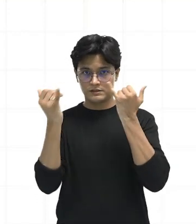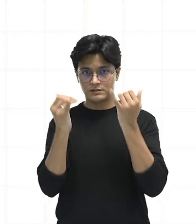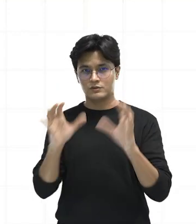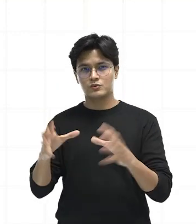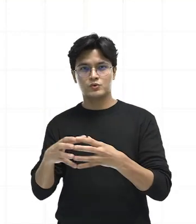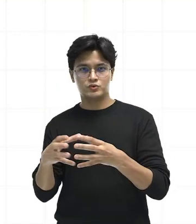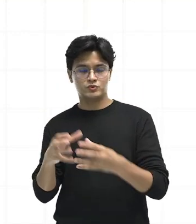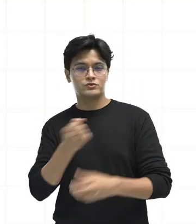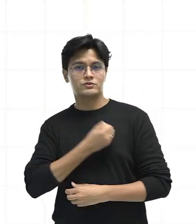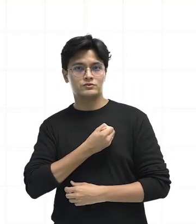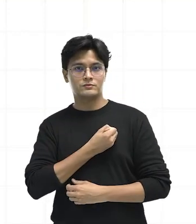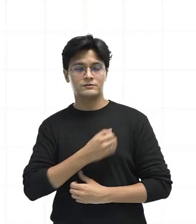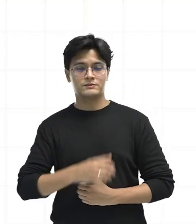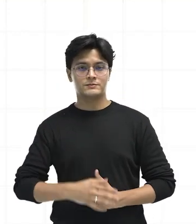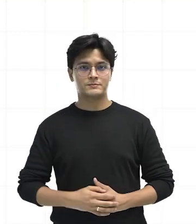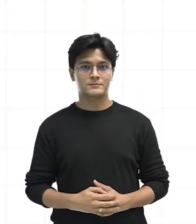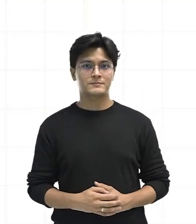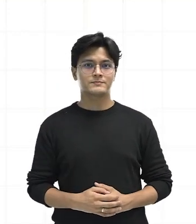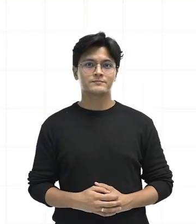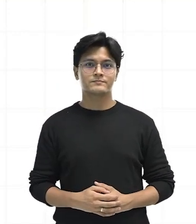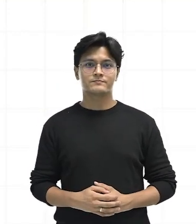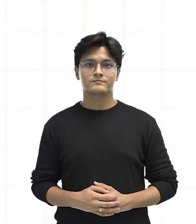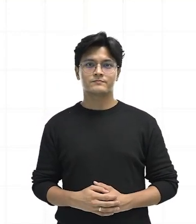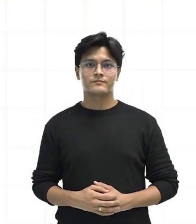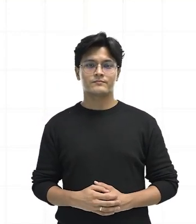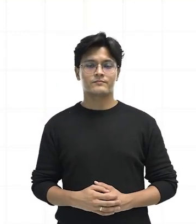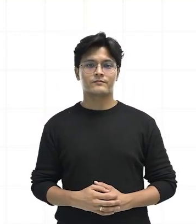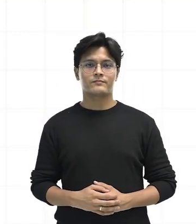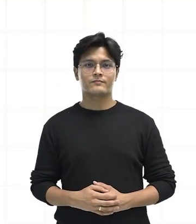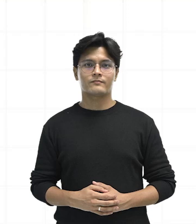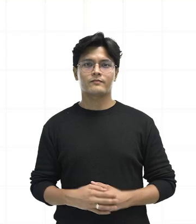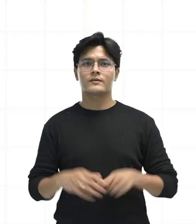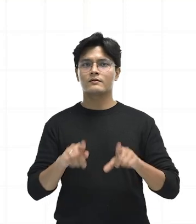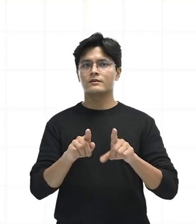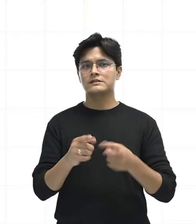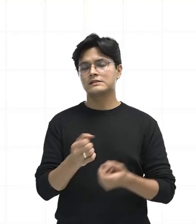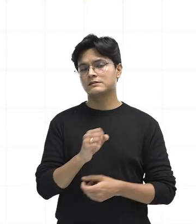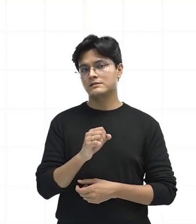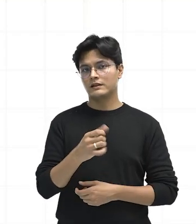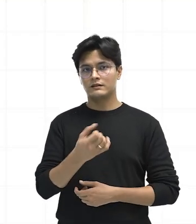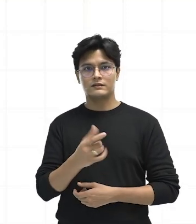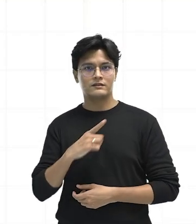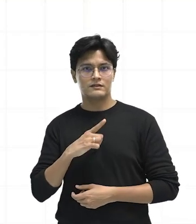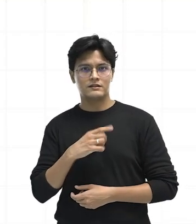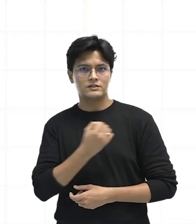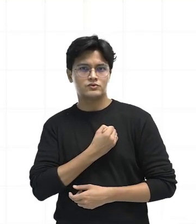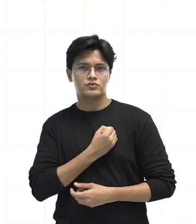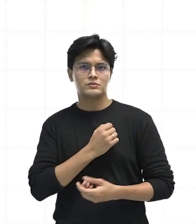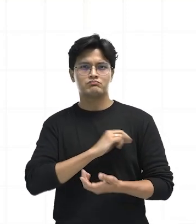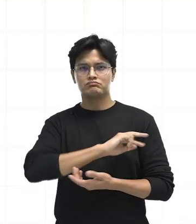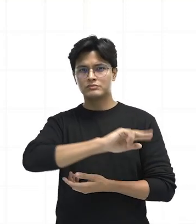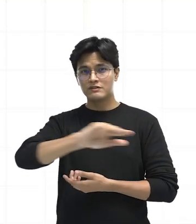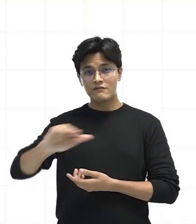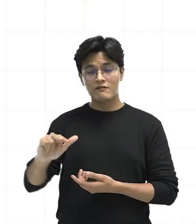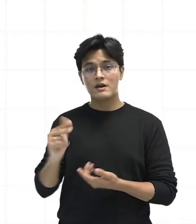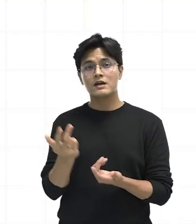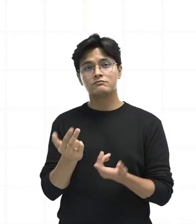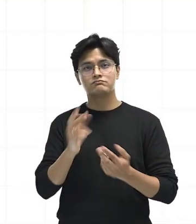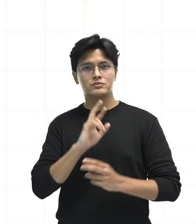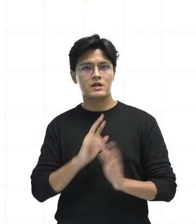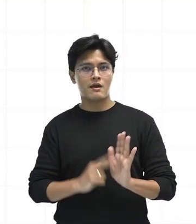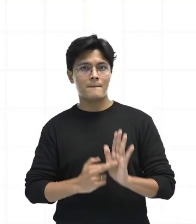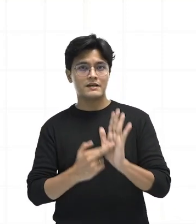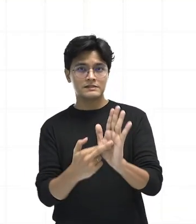análise numérica, tá? E com diversos números que representam e caracterizam um